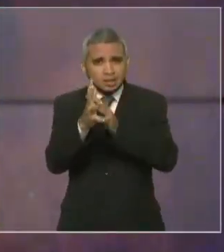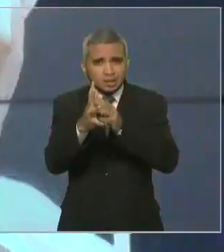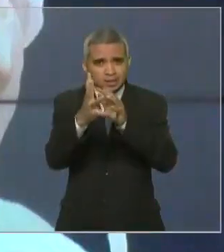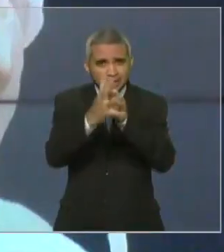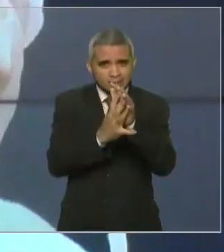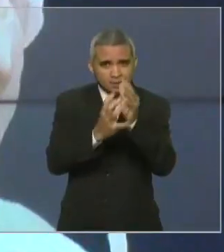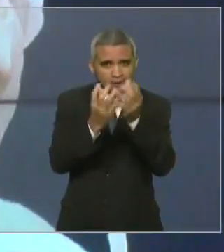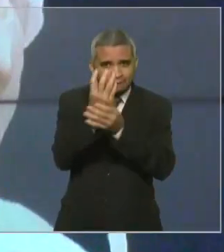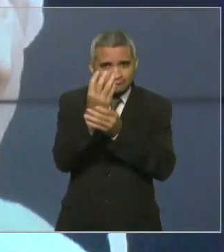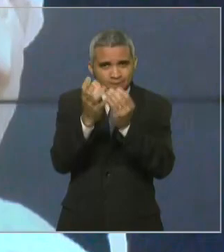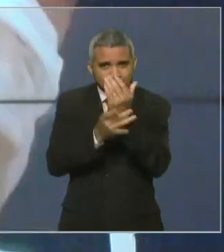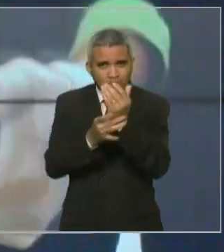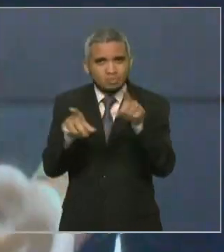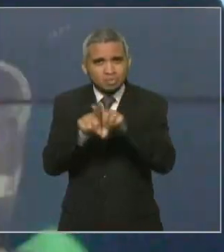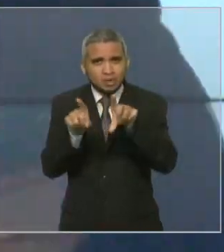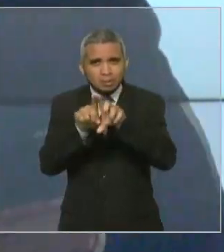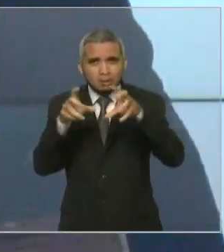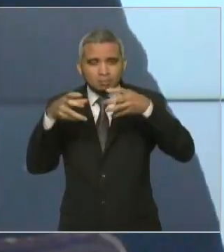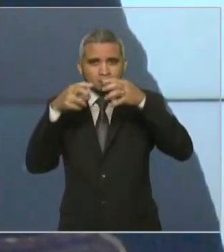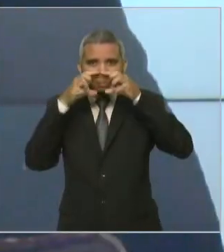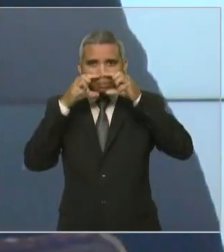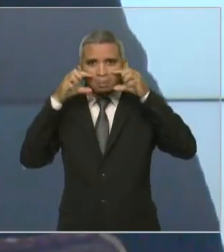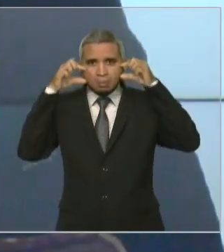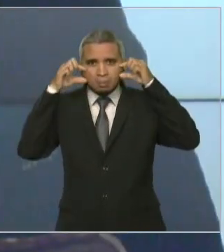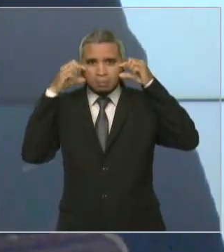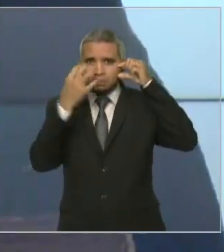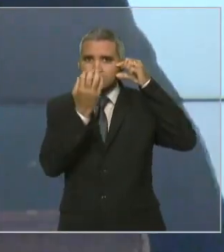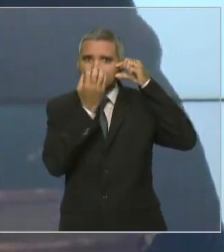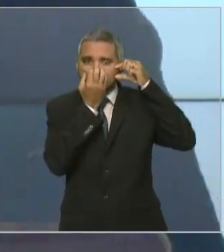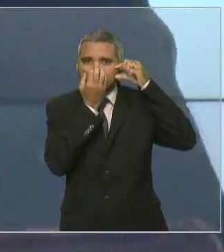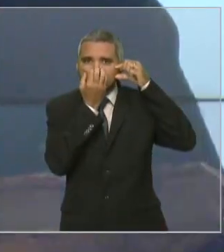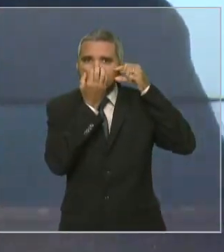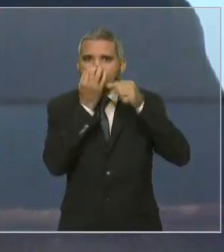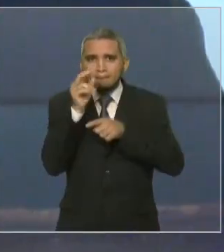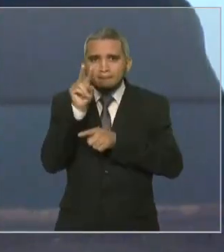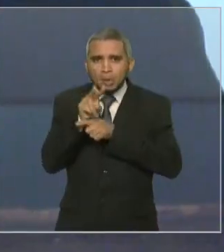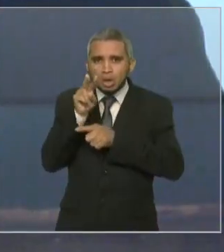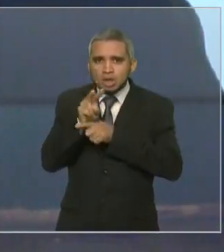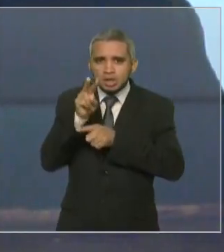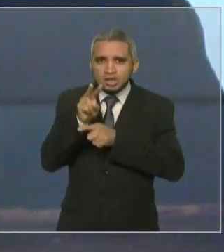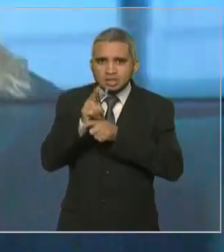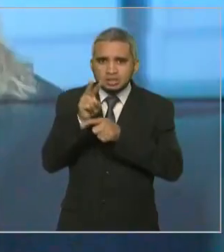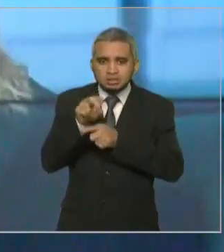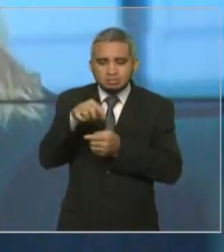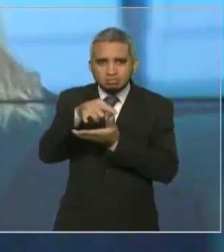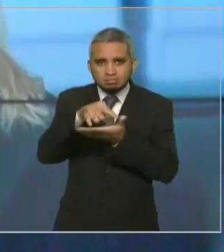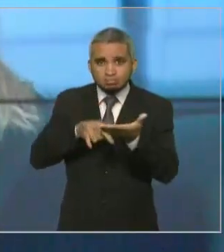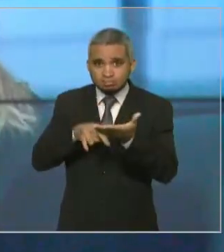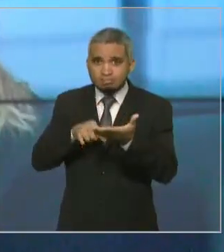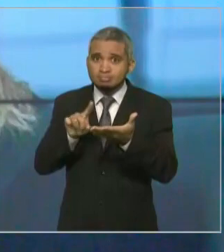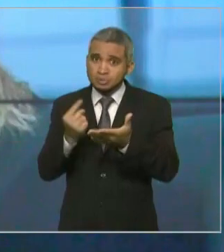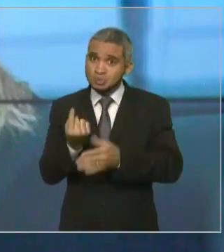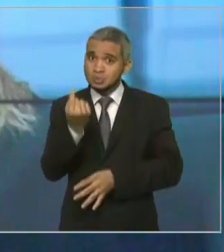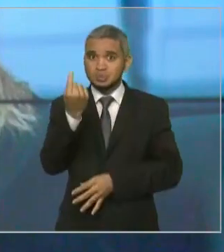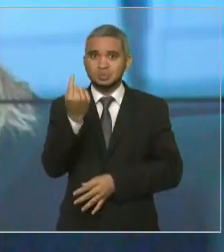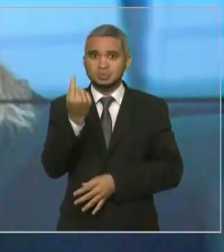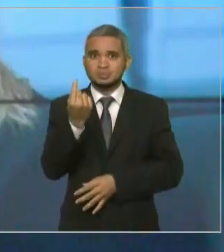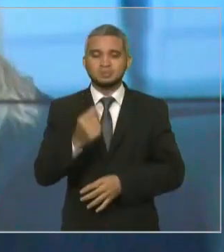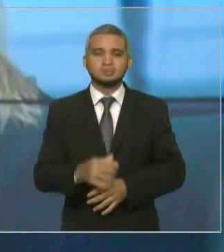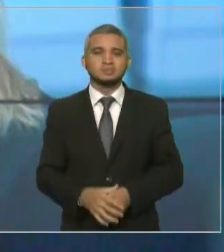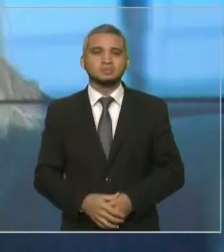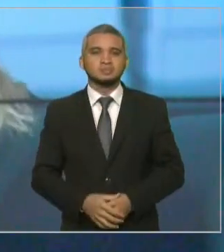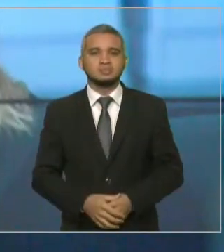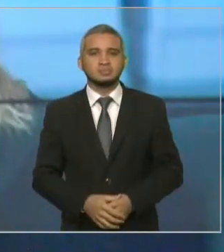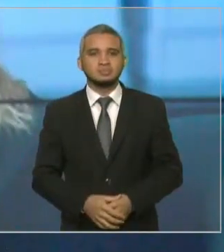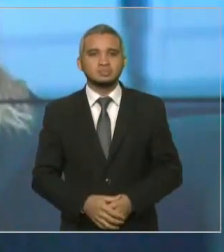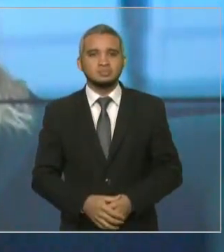casos, máscaras, para garantir a preservação das obras consideradas únicas. Eles precisam de muito cuidado,